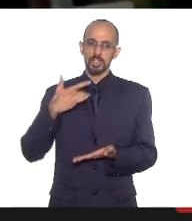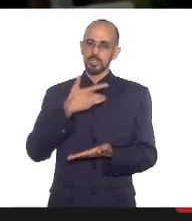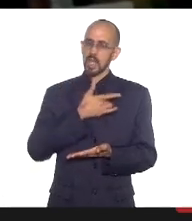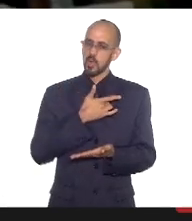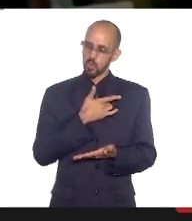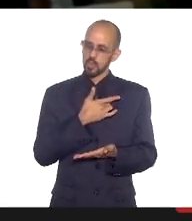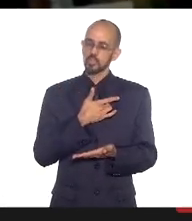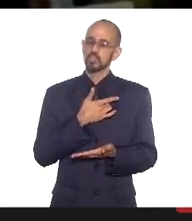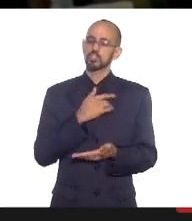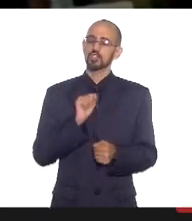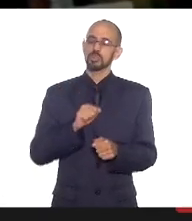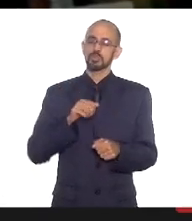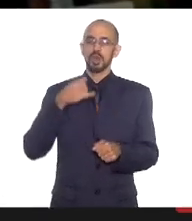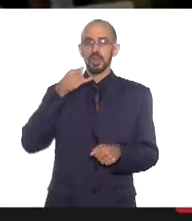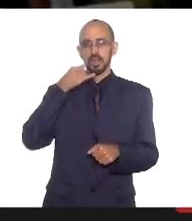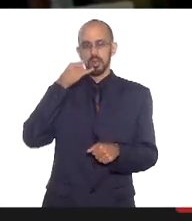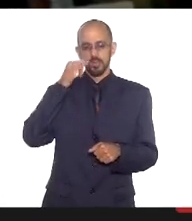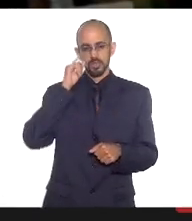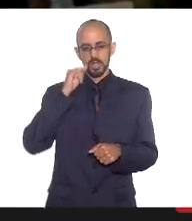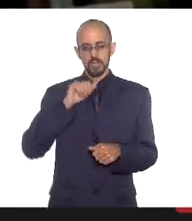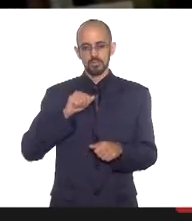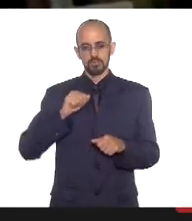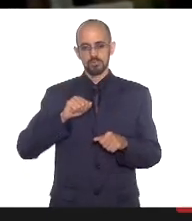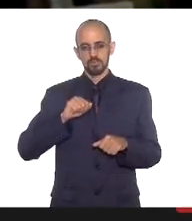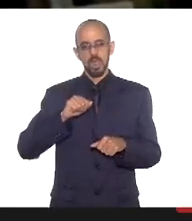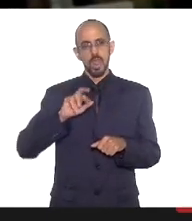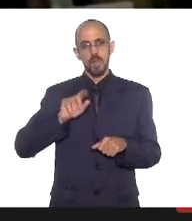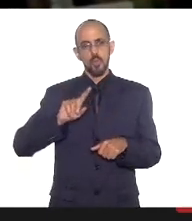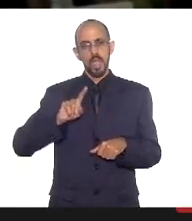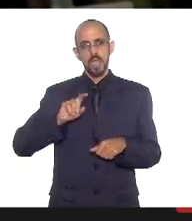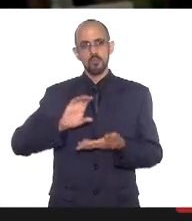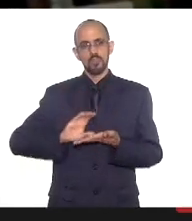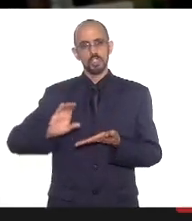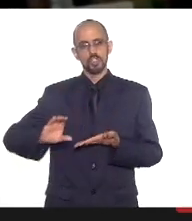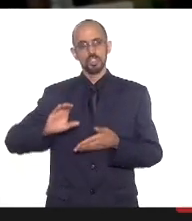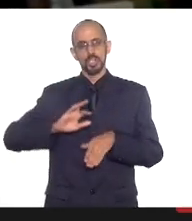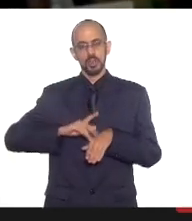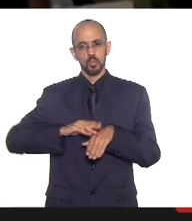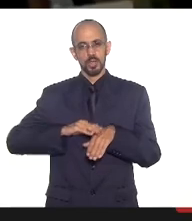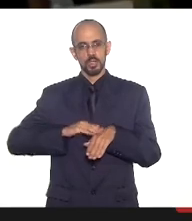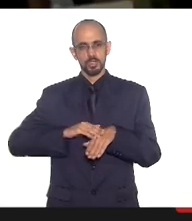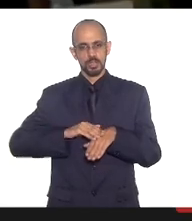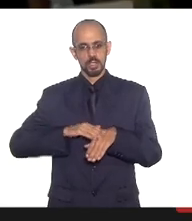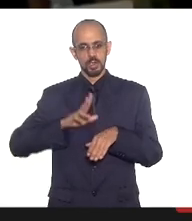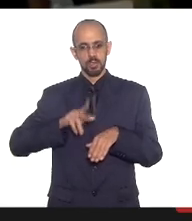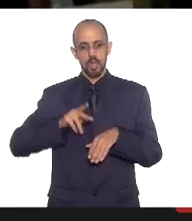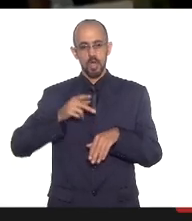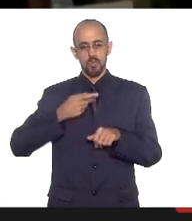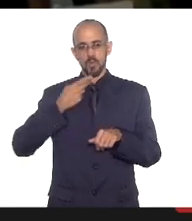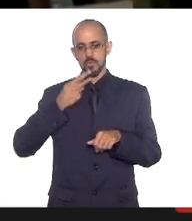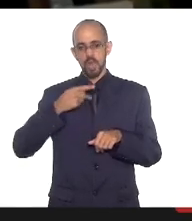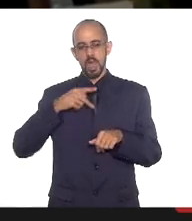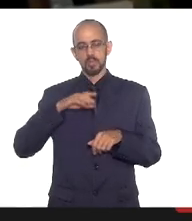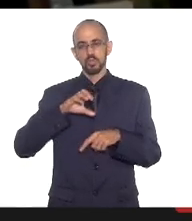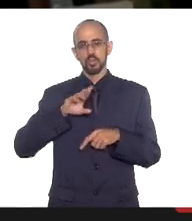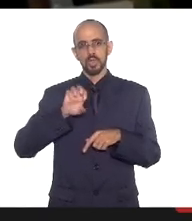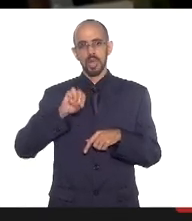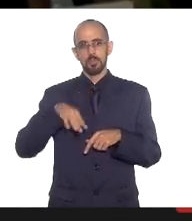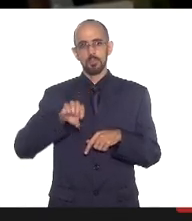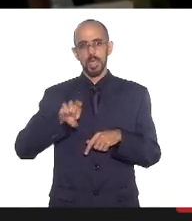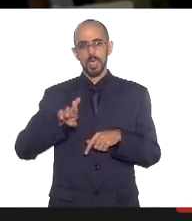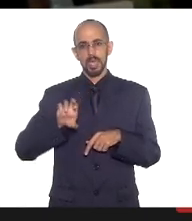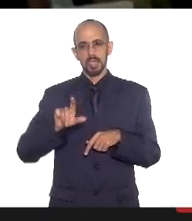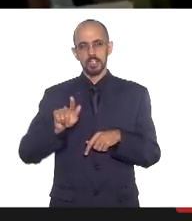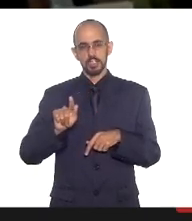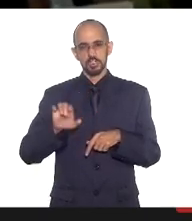pública na saúde preventiva e não é uma doença é como já foi muito bem colocado pelo representante do ter mente nós